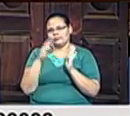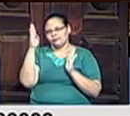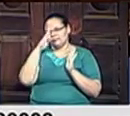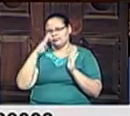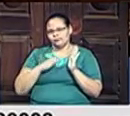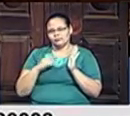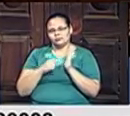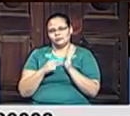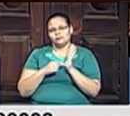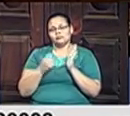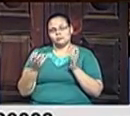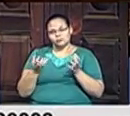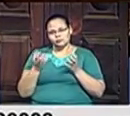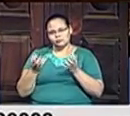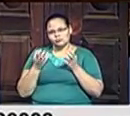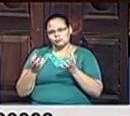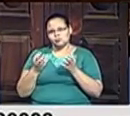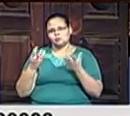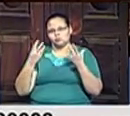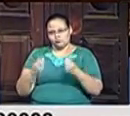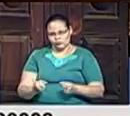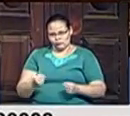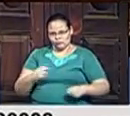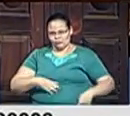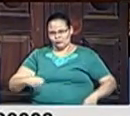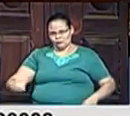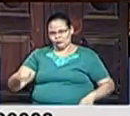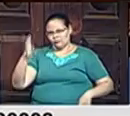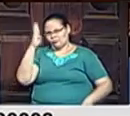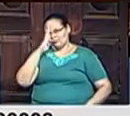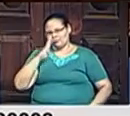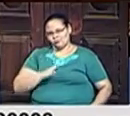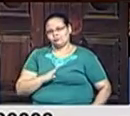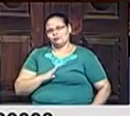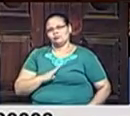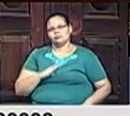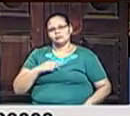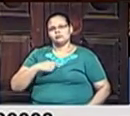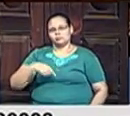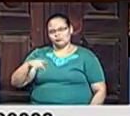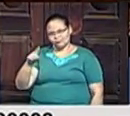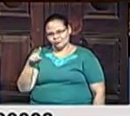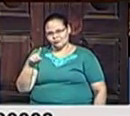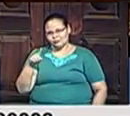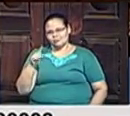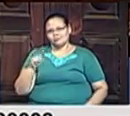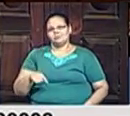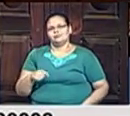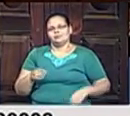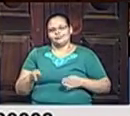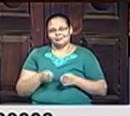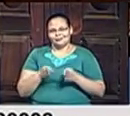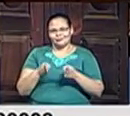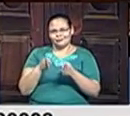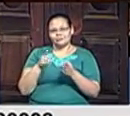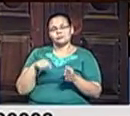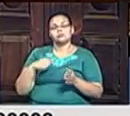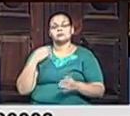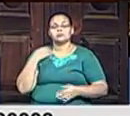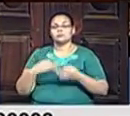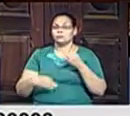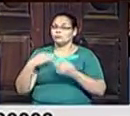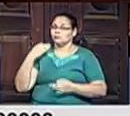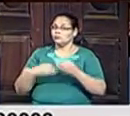E se quiser aprovar o aborto no Brasil, vá pela via do